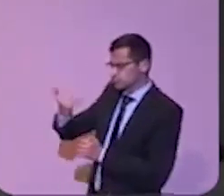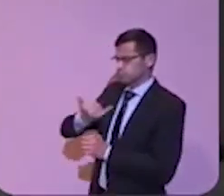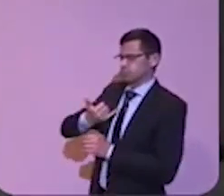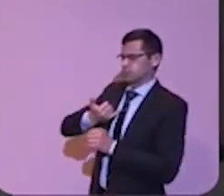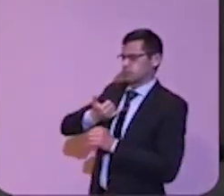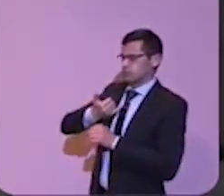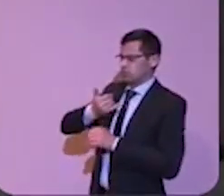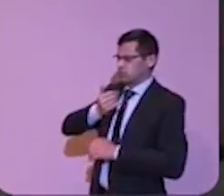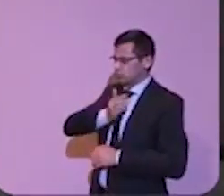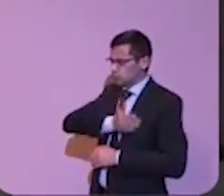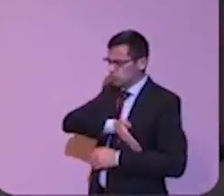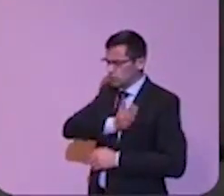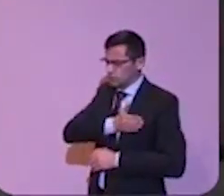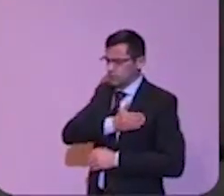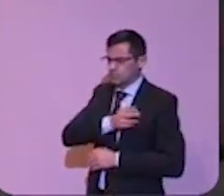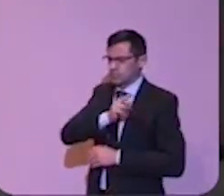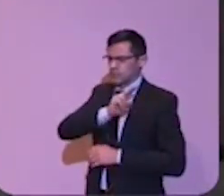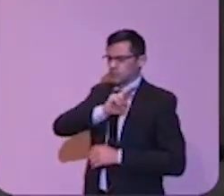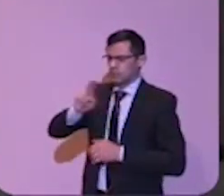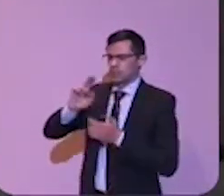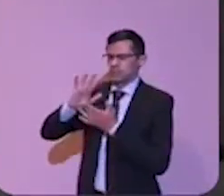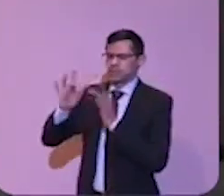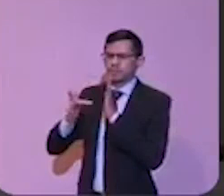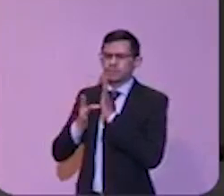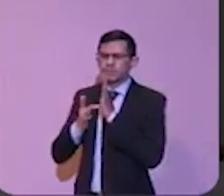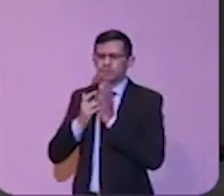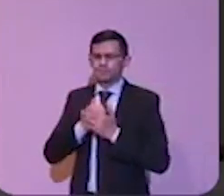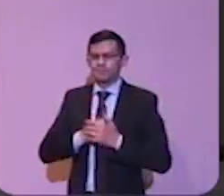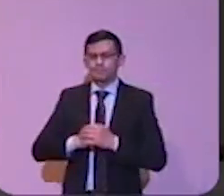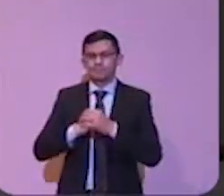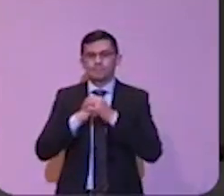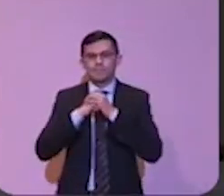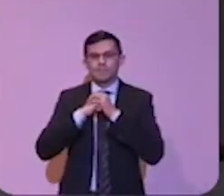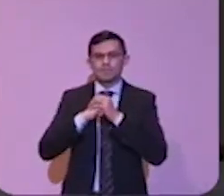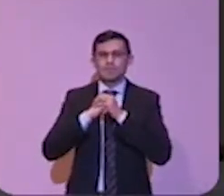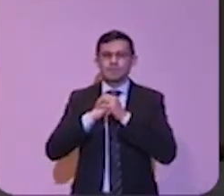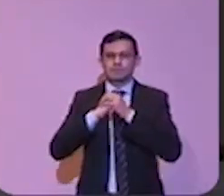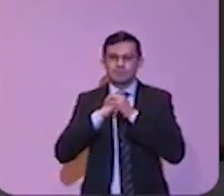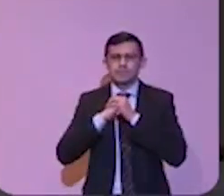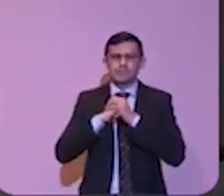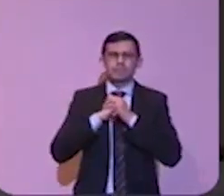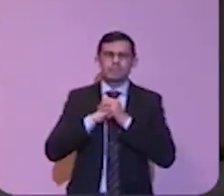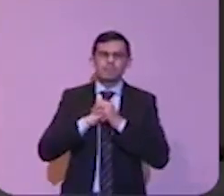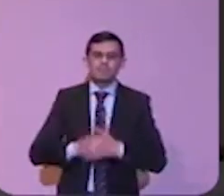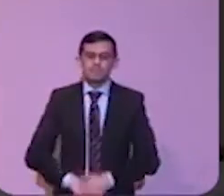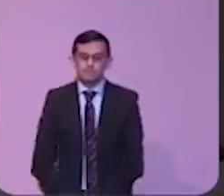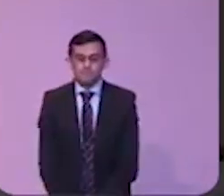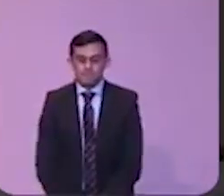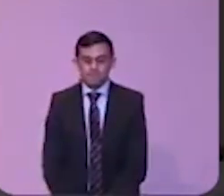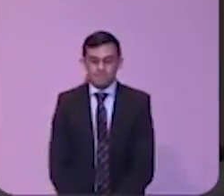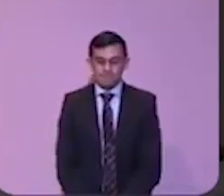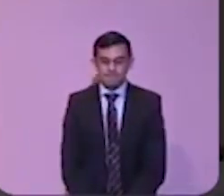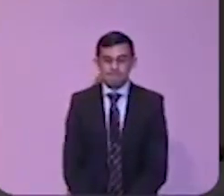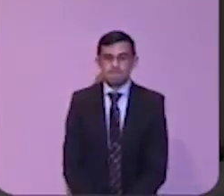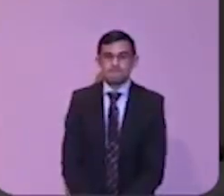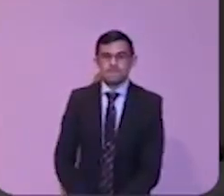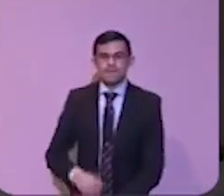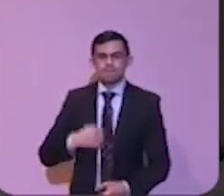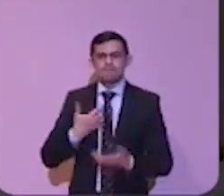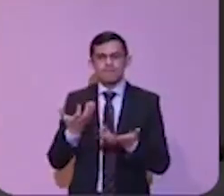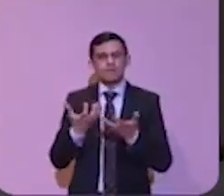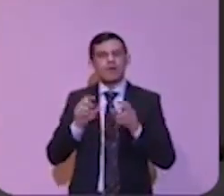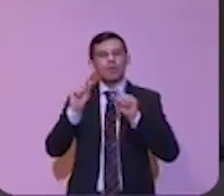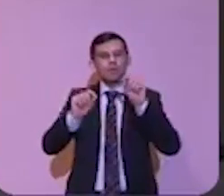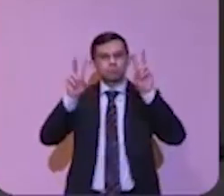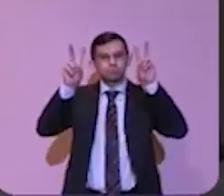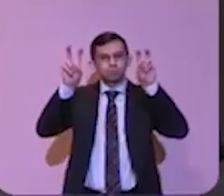nosso coração, em nome de Jesus. Amém e amém. Eu gostaria de dar um título para